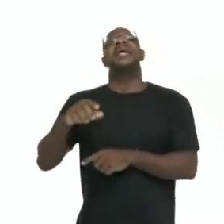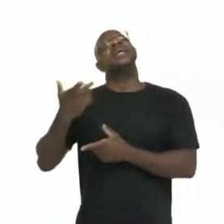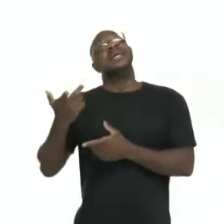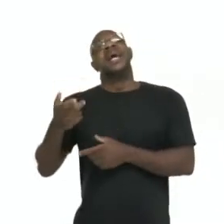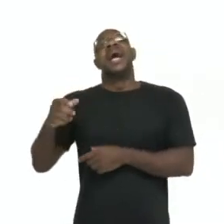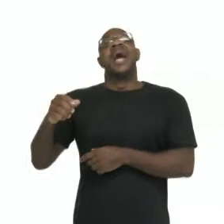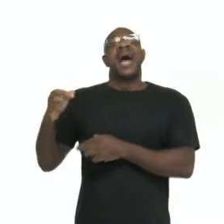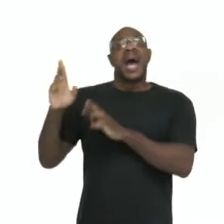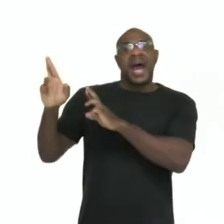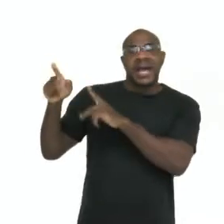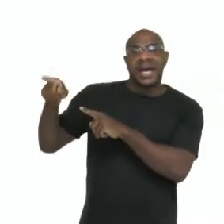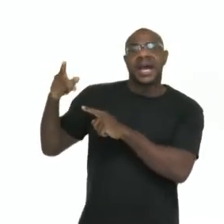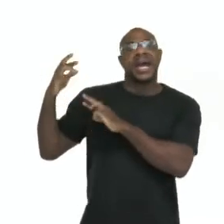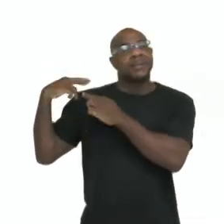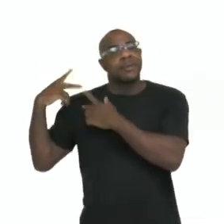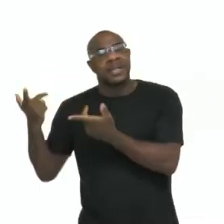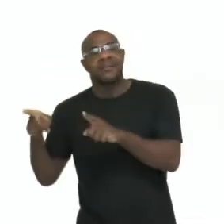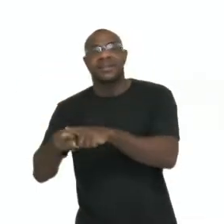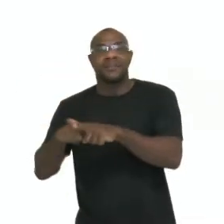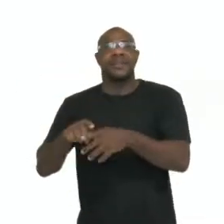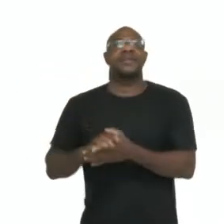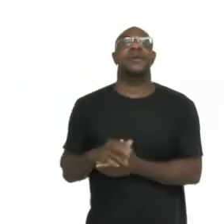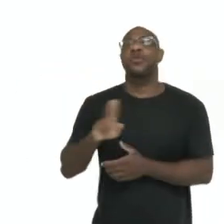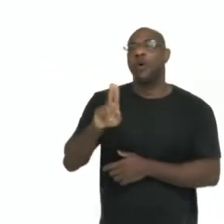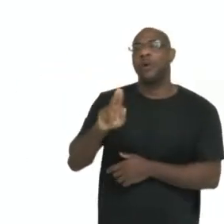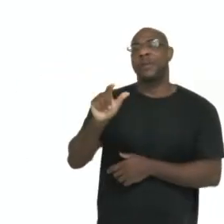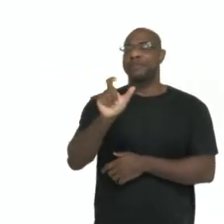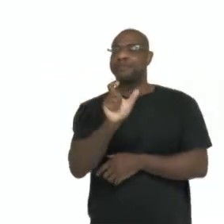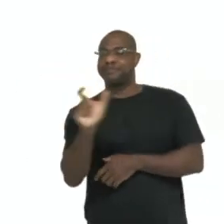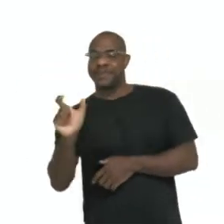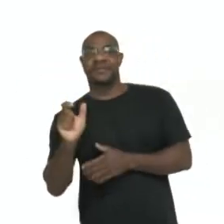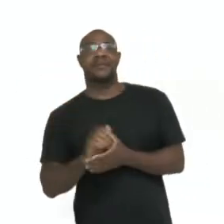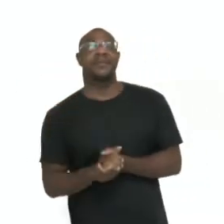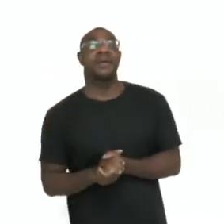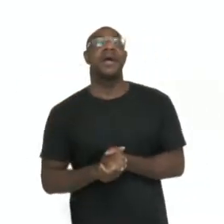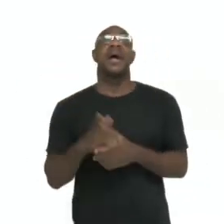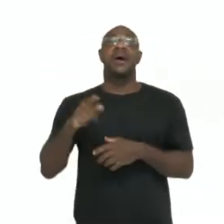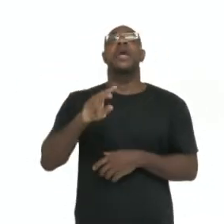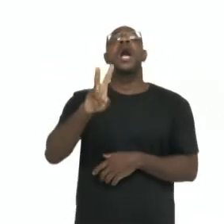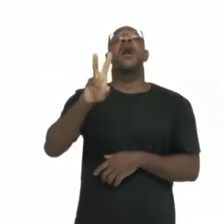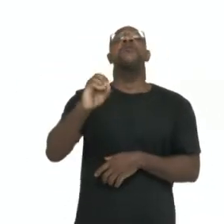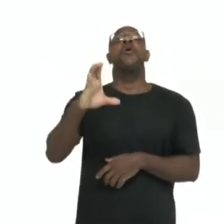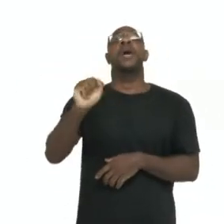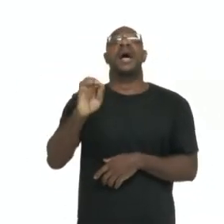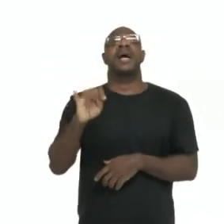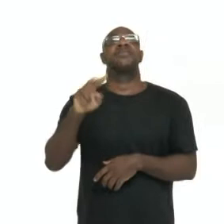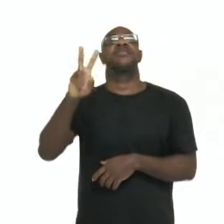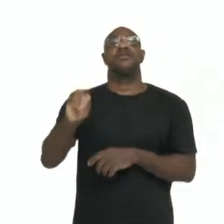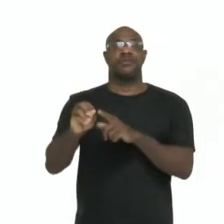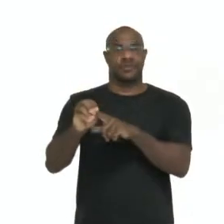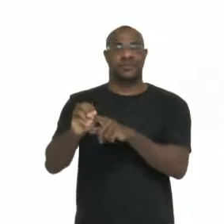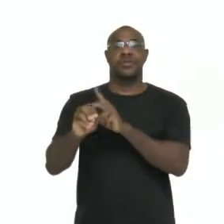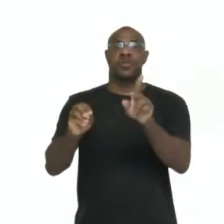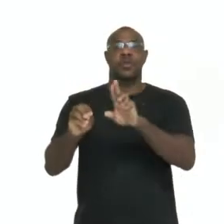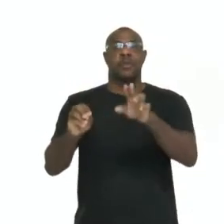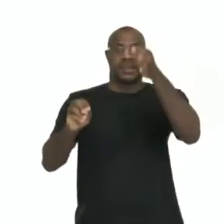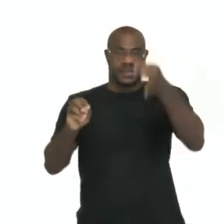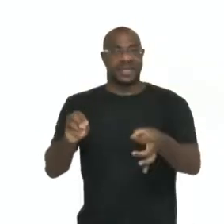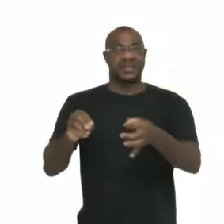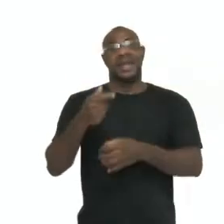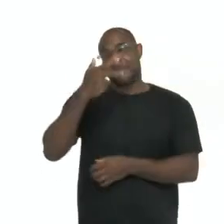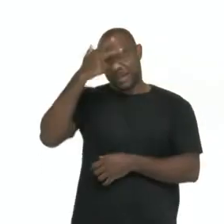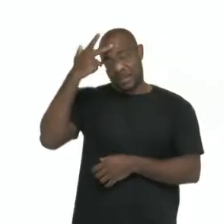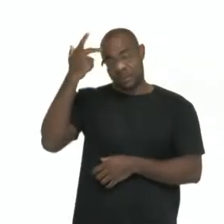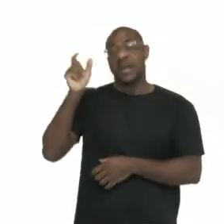tal departamento, por tal setor, e o nome da pessoa. Então, isso a gente chama de vocativo, né? O vocativo é a pessoa